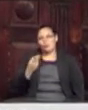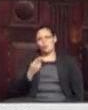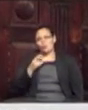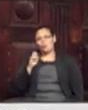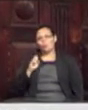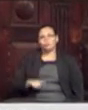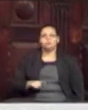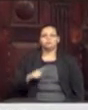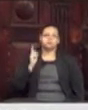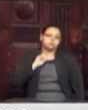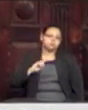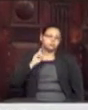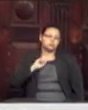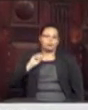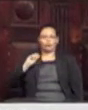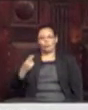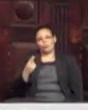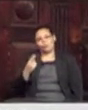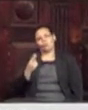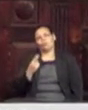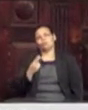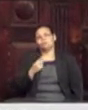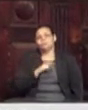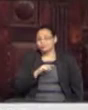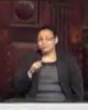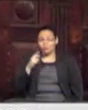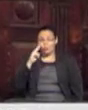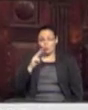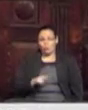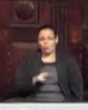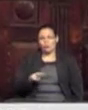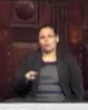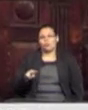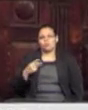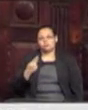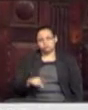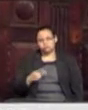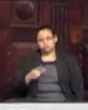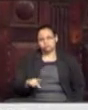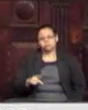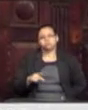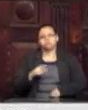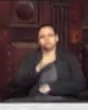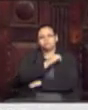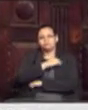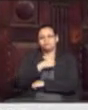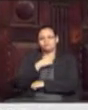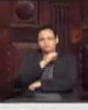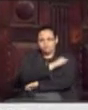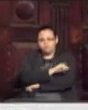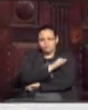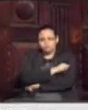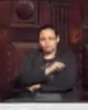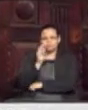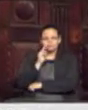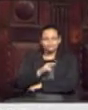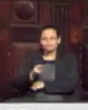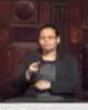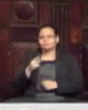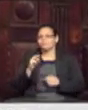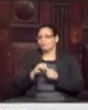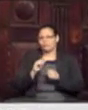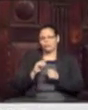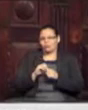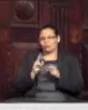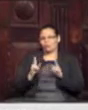mineiro, se o governo federal olhasse realmente para os brasileiros fluminenses, não estaria fazendo o que faz com o Estado do